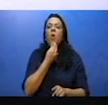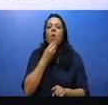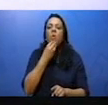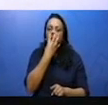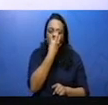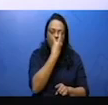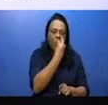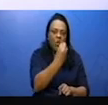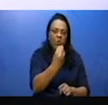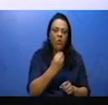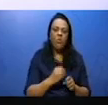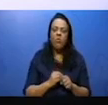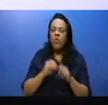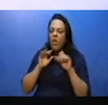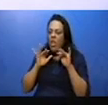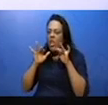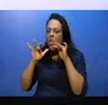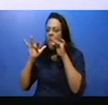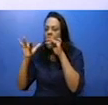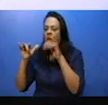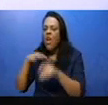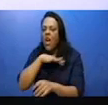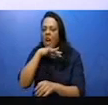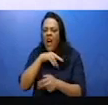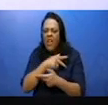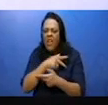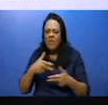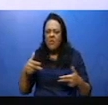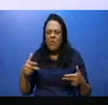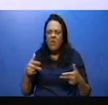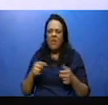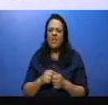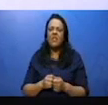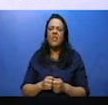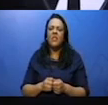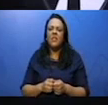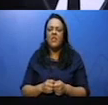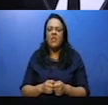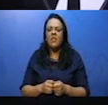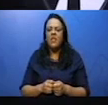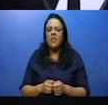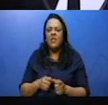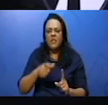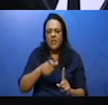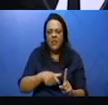monstros, feras, seres que têm dupla personalidade.